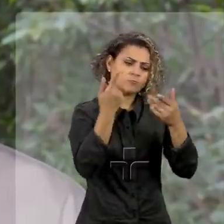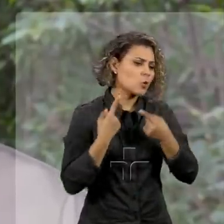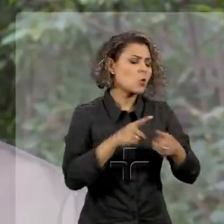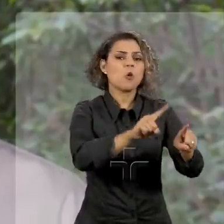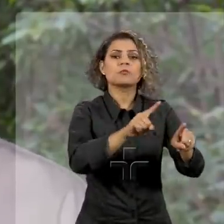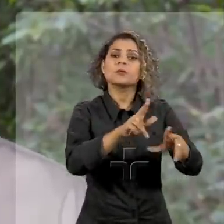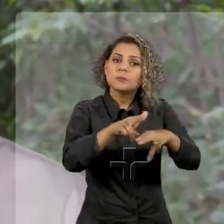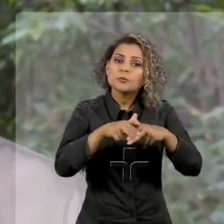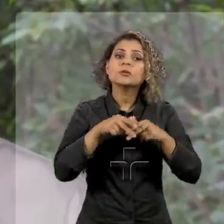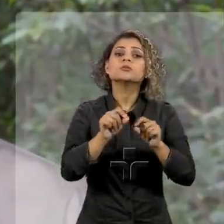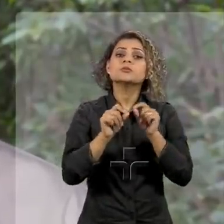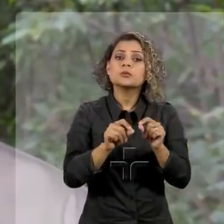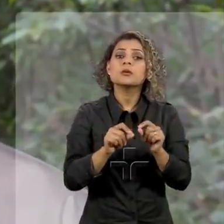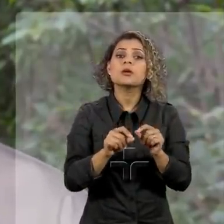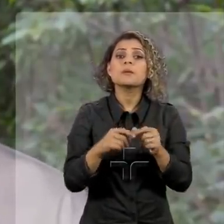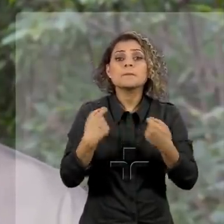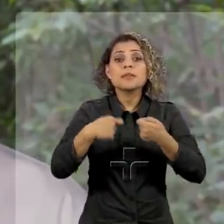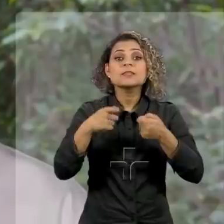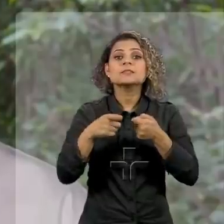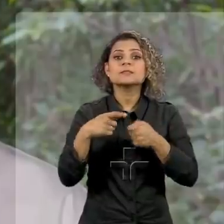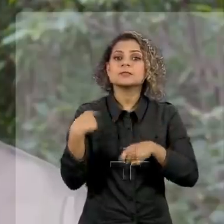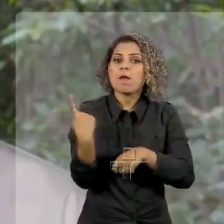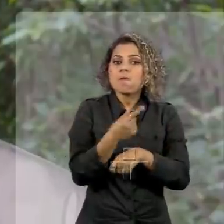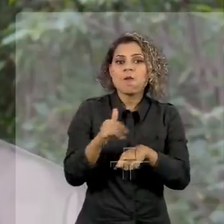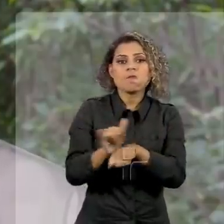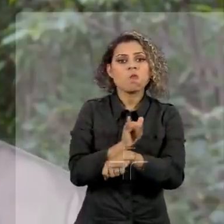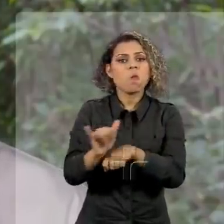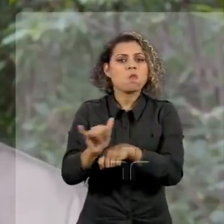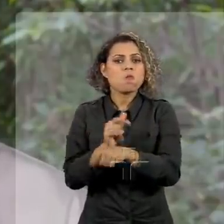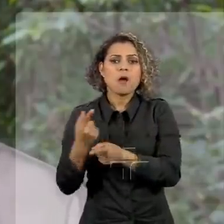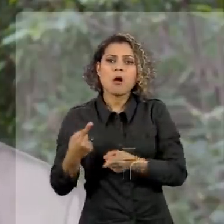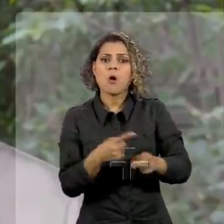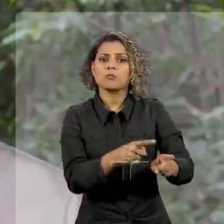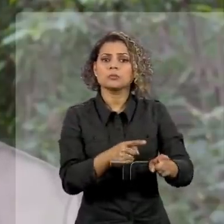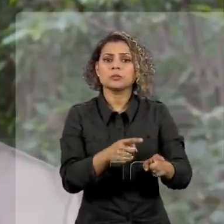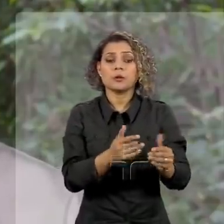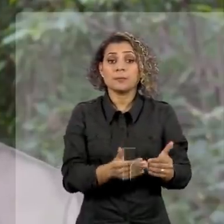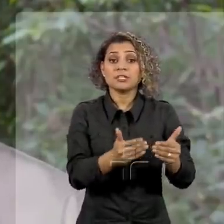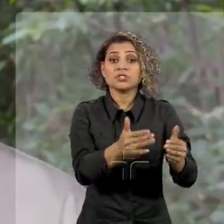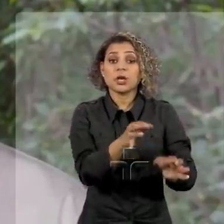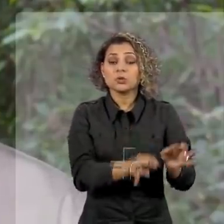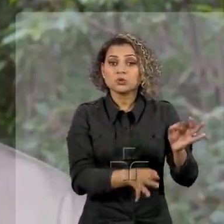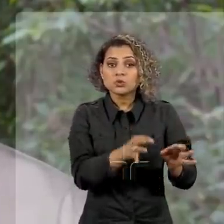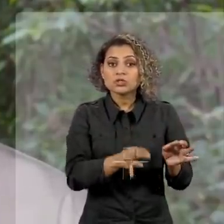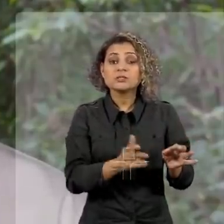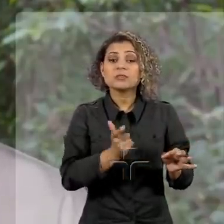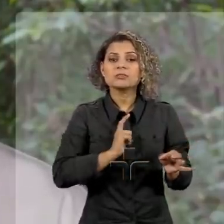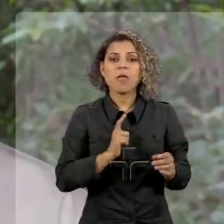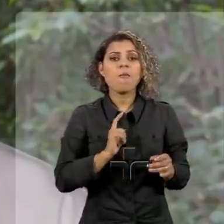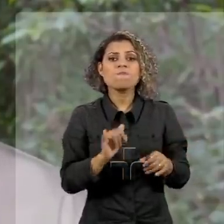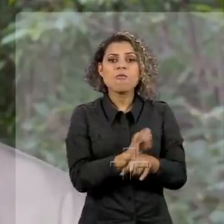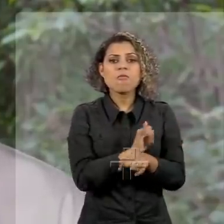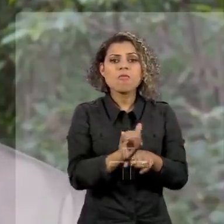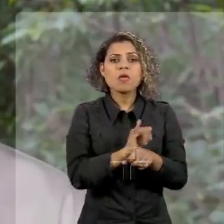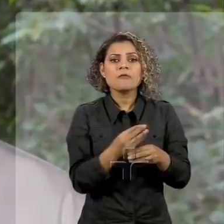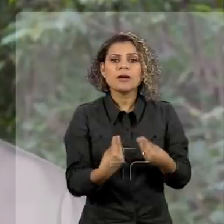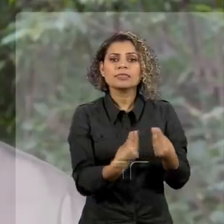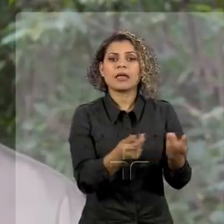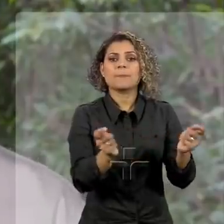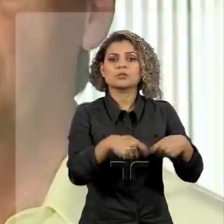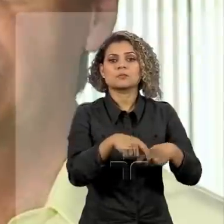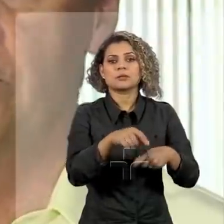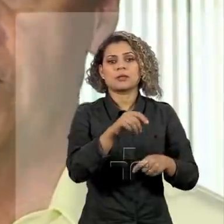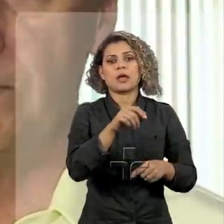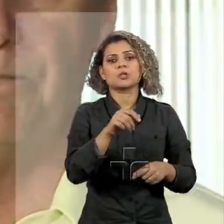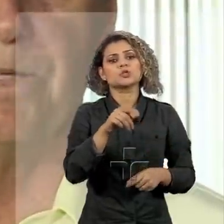isso é seguir o dinheiro. E você tem que ter meios para tal. E o Ministério da Justiça daria todos os meios para Sérgio Moro perseguir esse